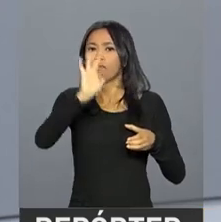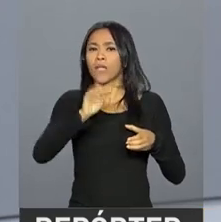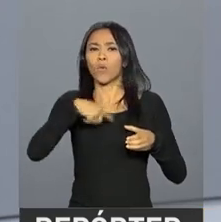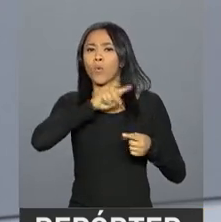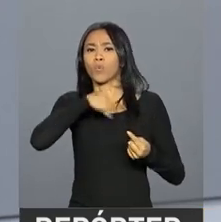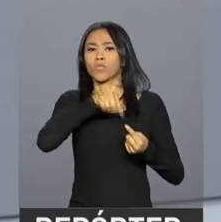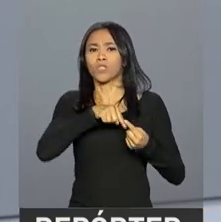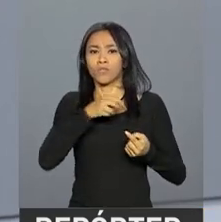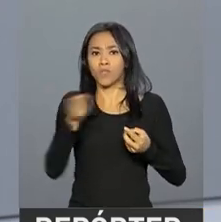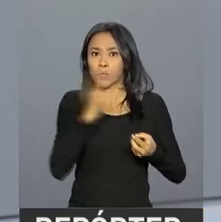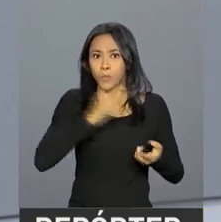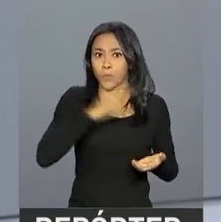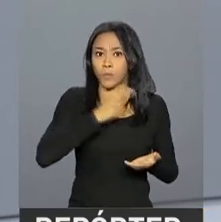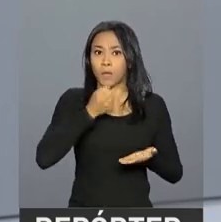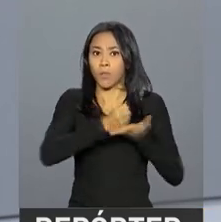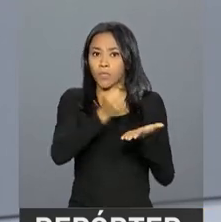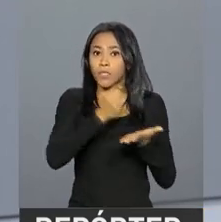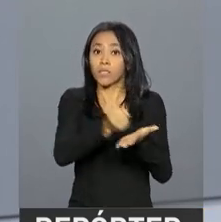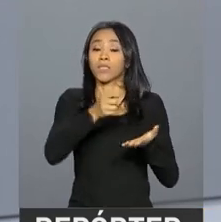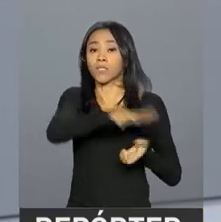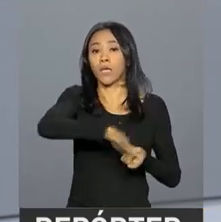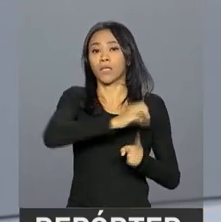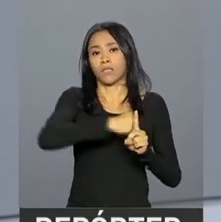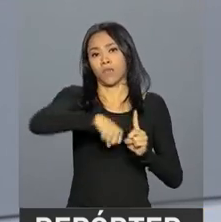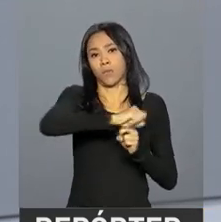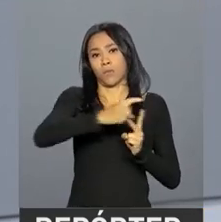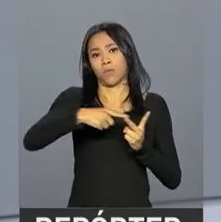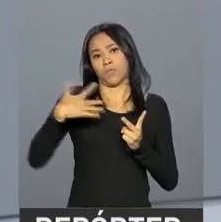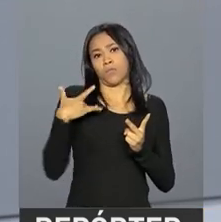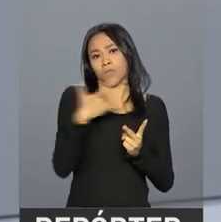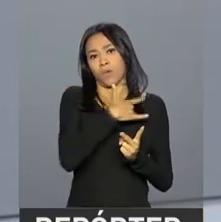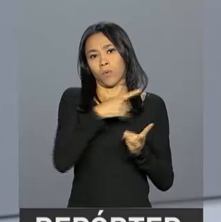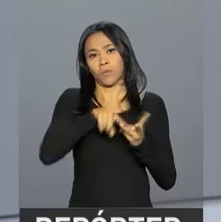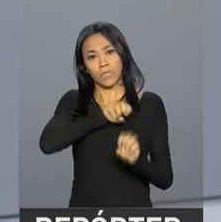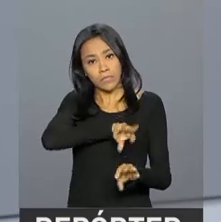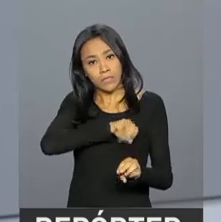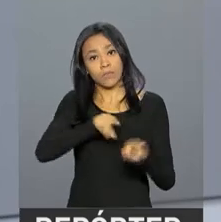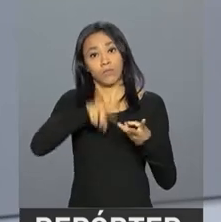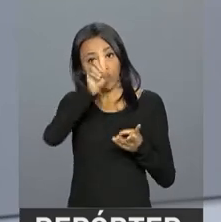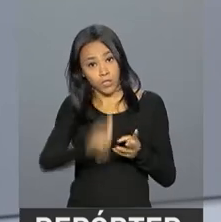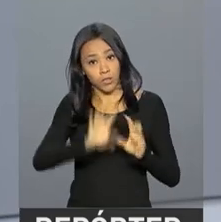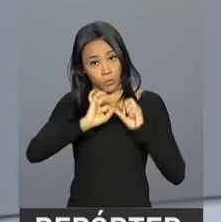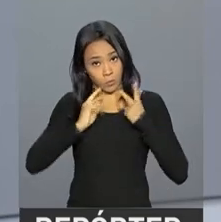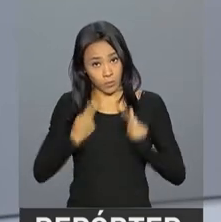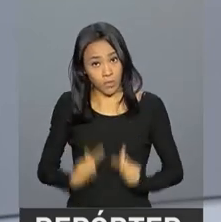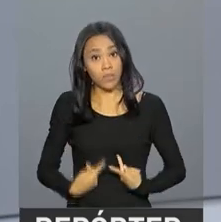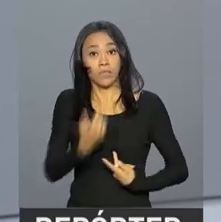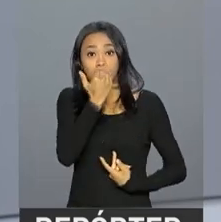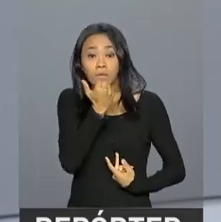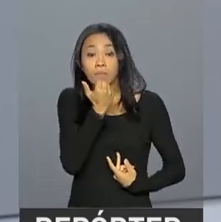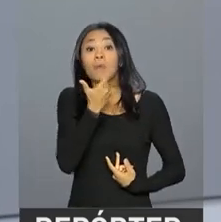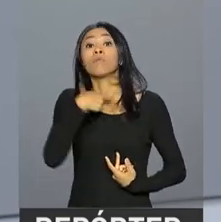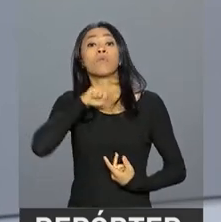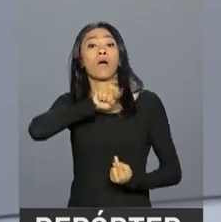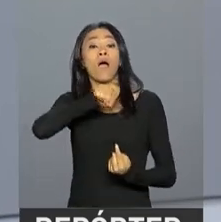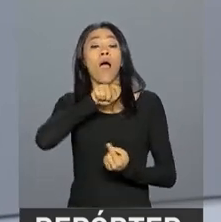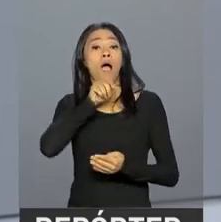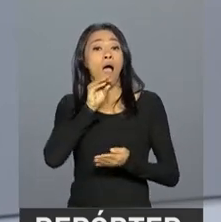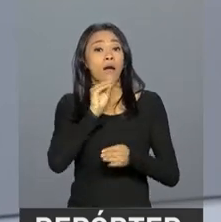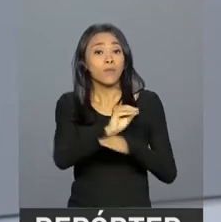que vai definir ações de proteção social, saúde, educação, direitos humanos e alimentação para atender